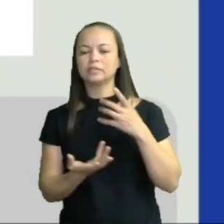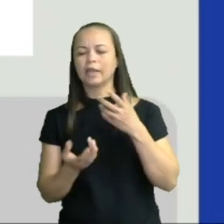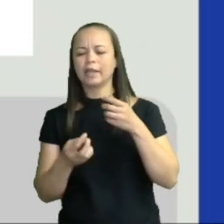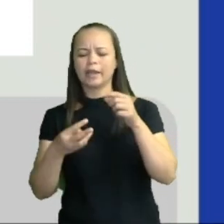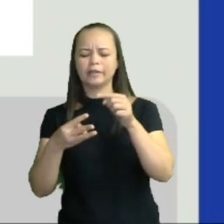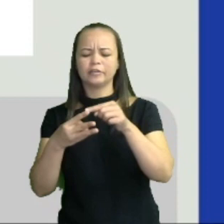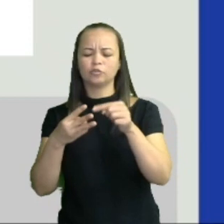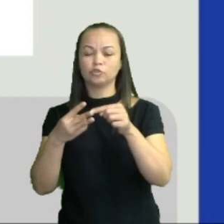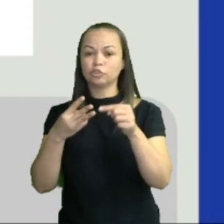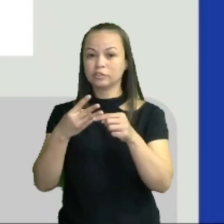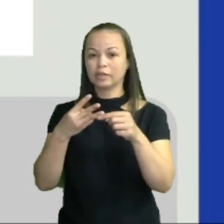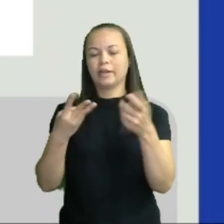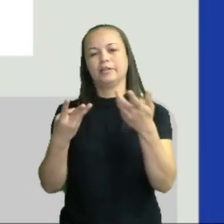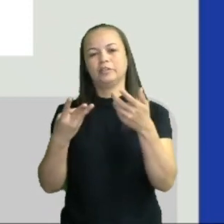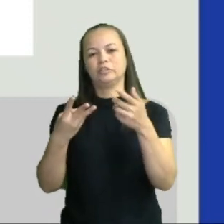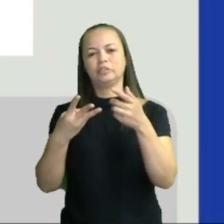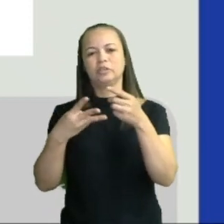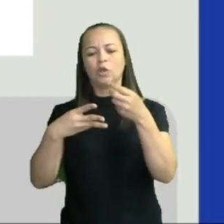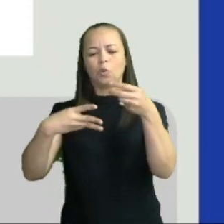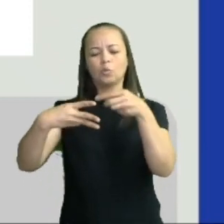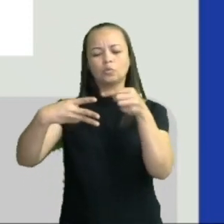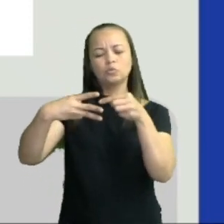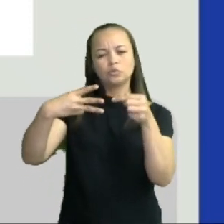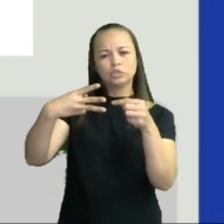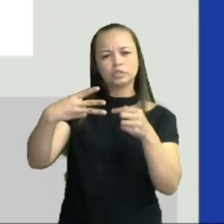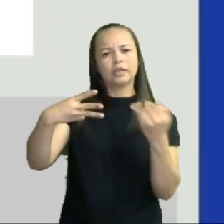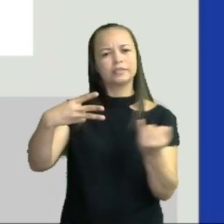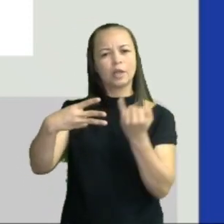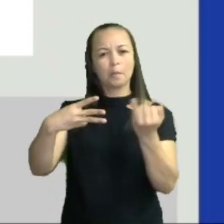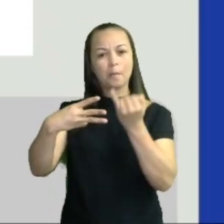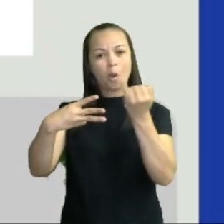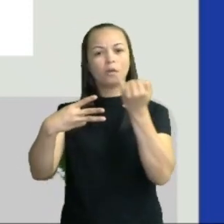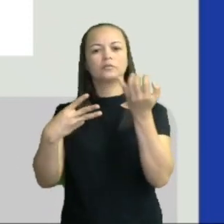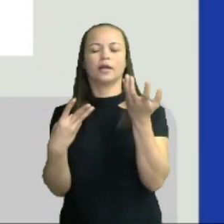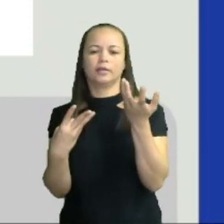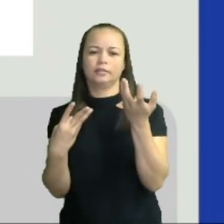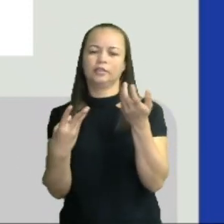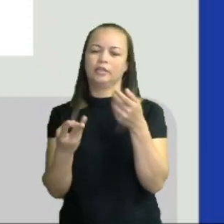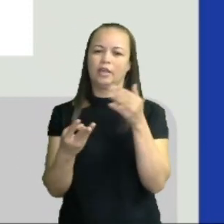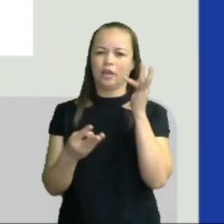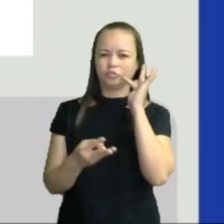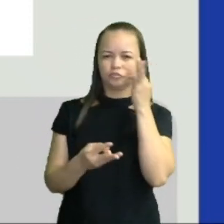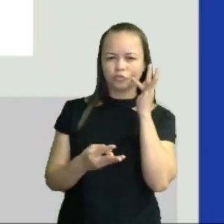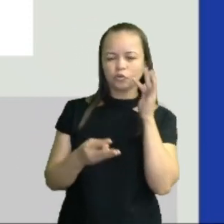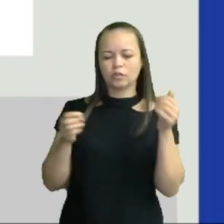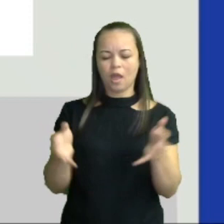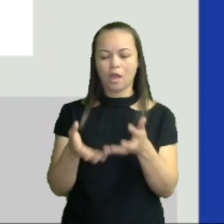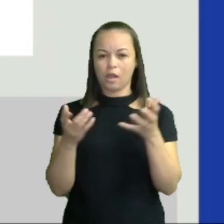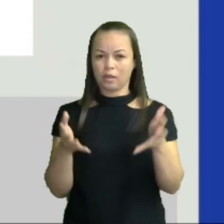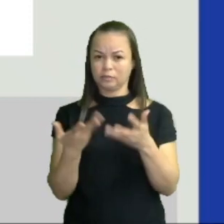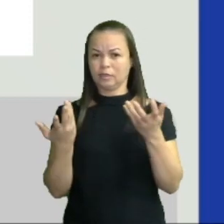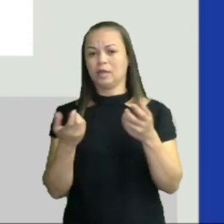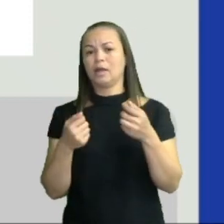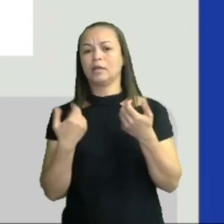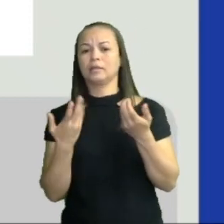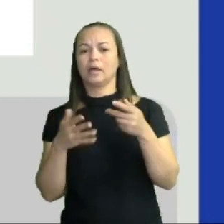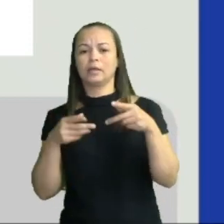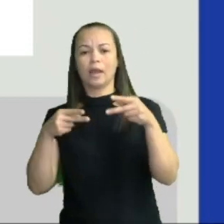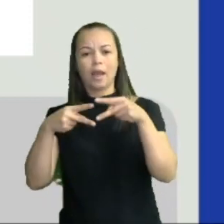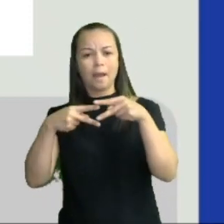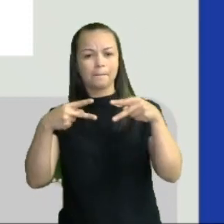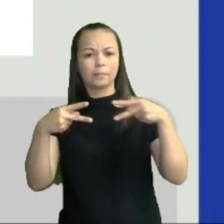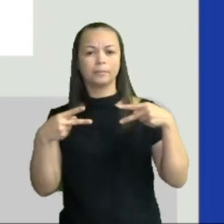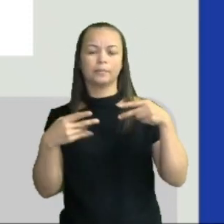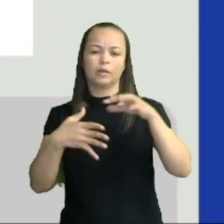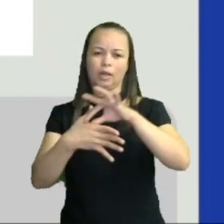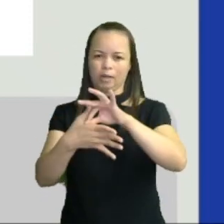você tem que são os alimentos energéticos, você tem aí os alimentos reguladores, que são as frutas e os legumes, as verduras, e você tem a proteína, que é